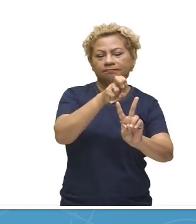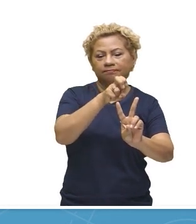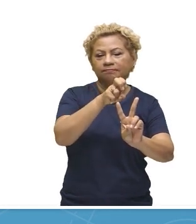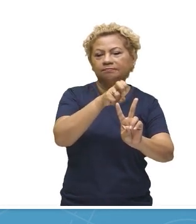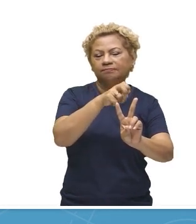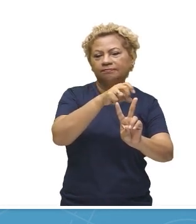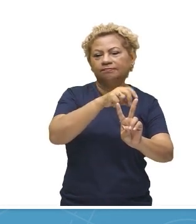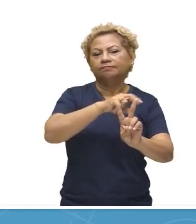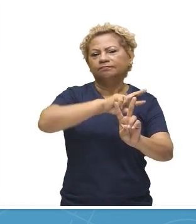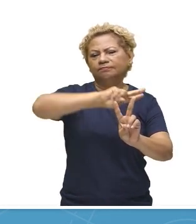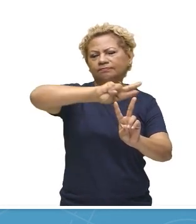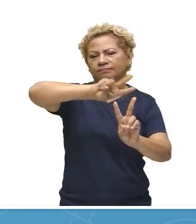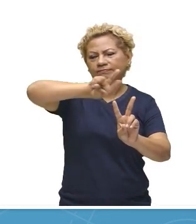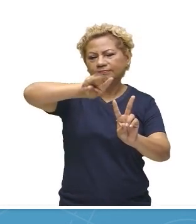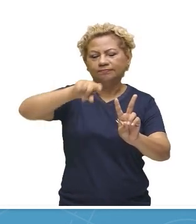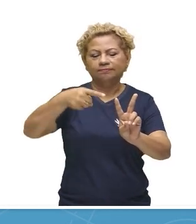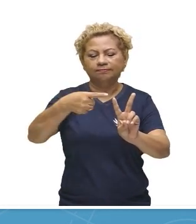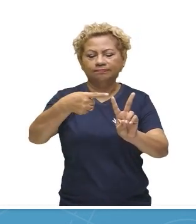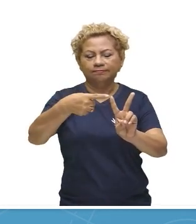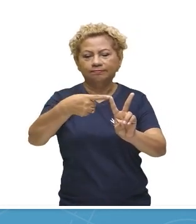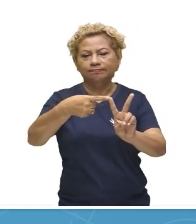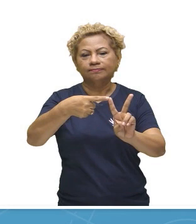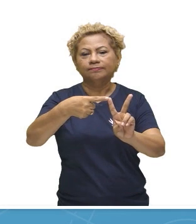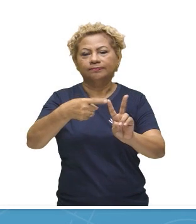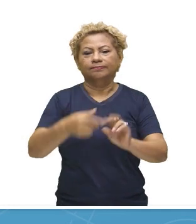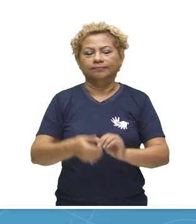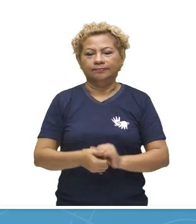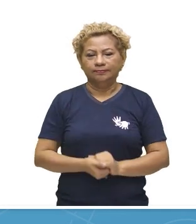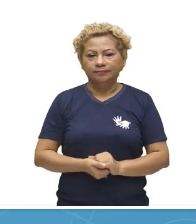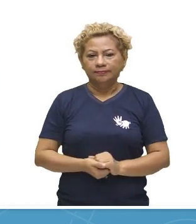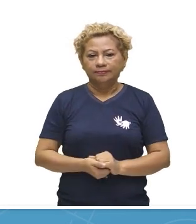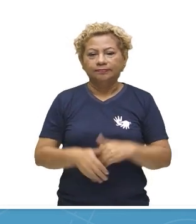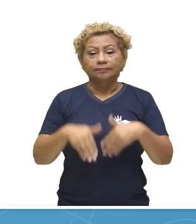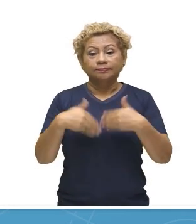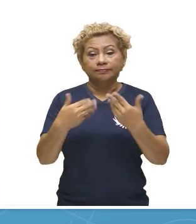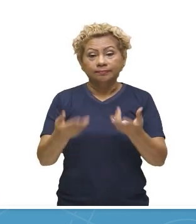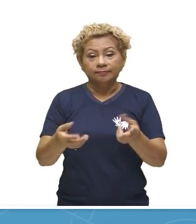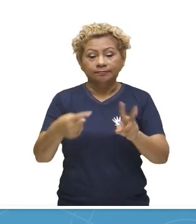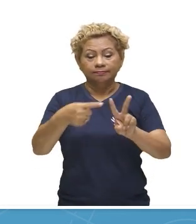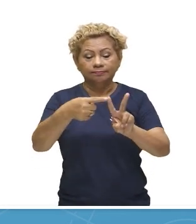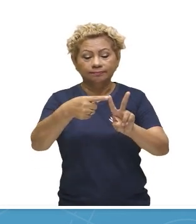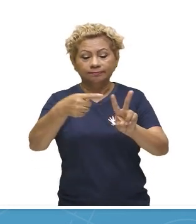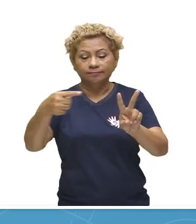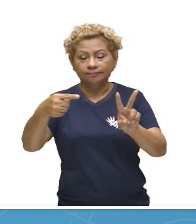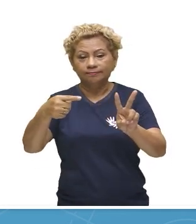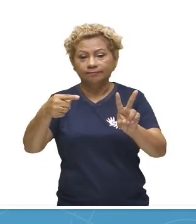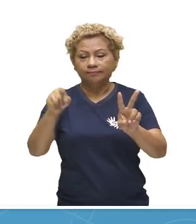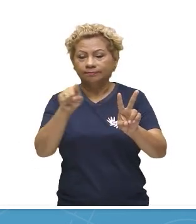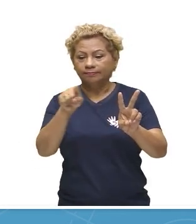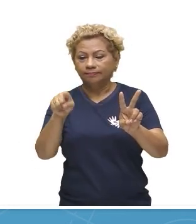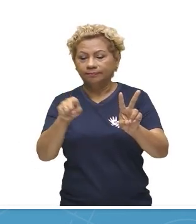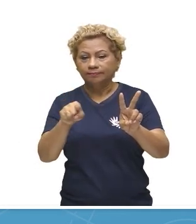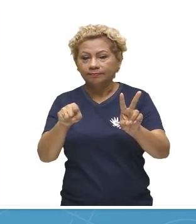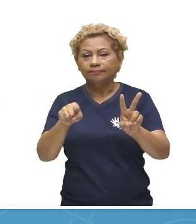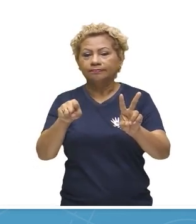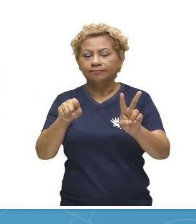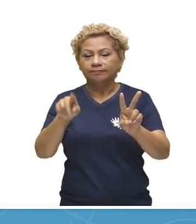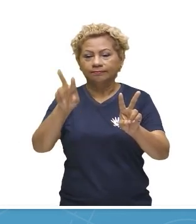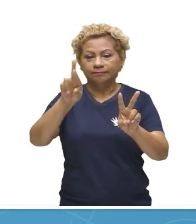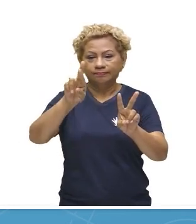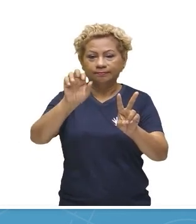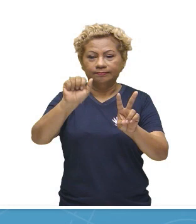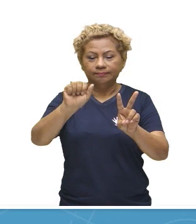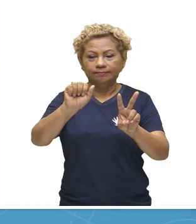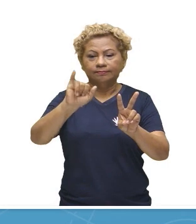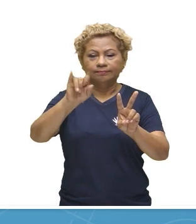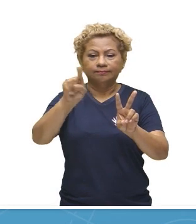E o resultado aqui da operação de radiciação, que é a raiz, né? Então, a gente